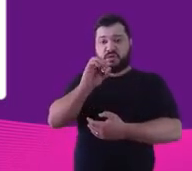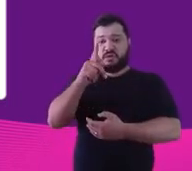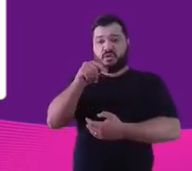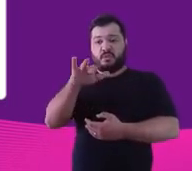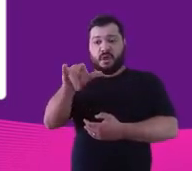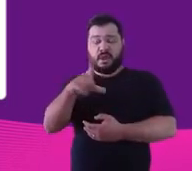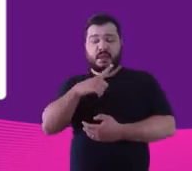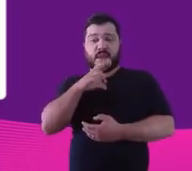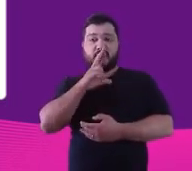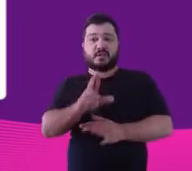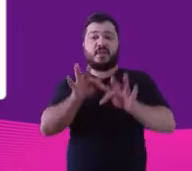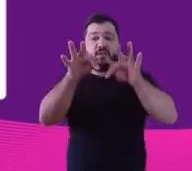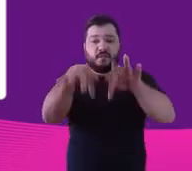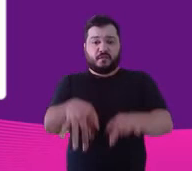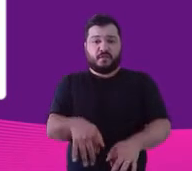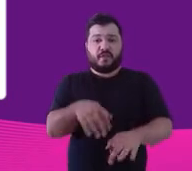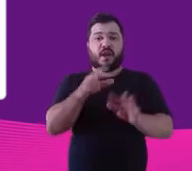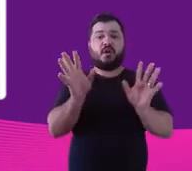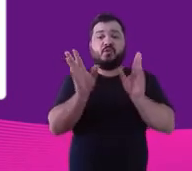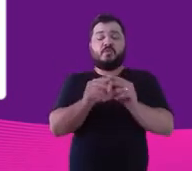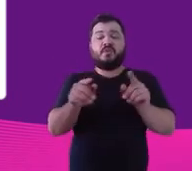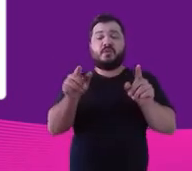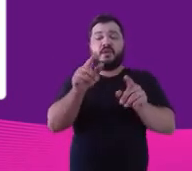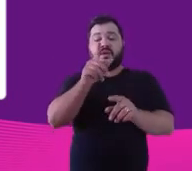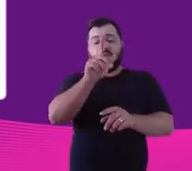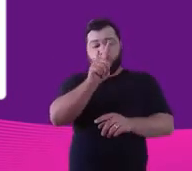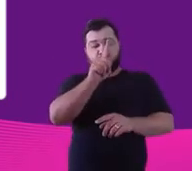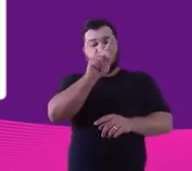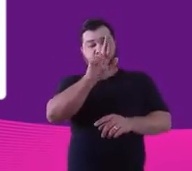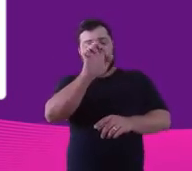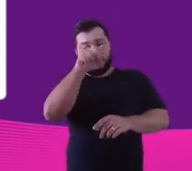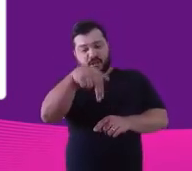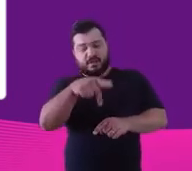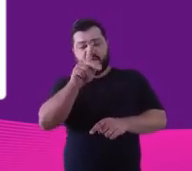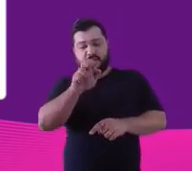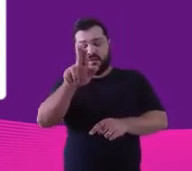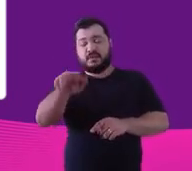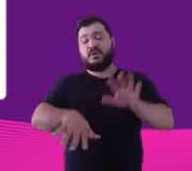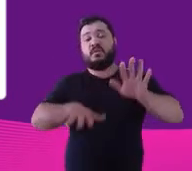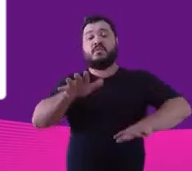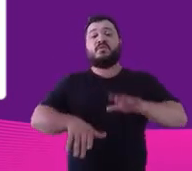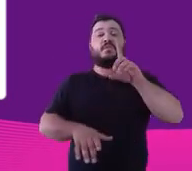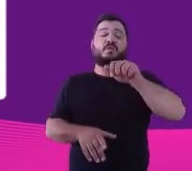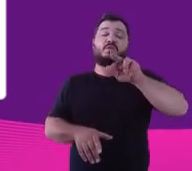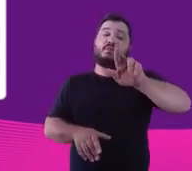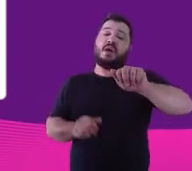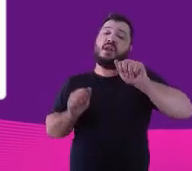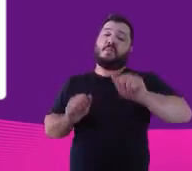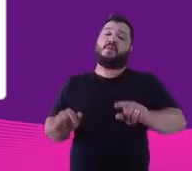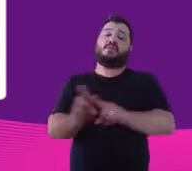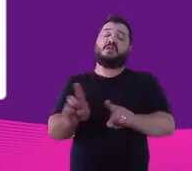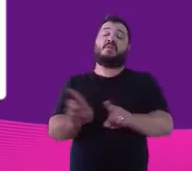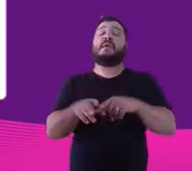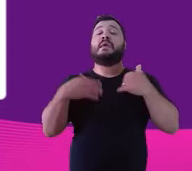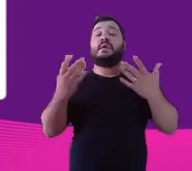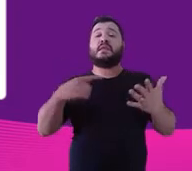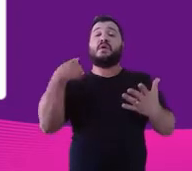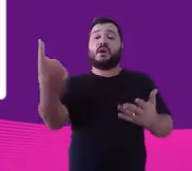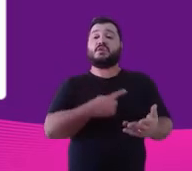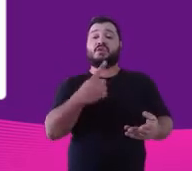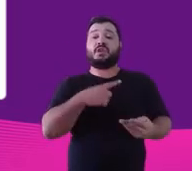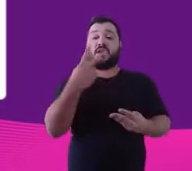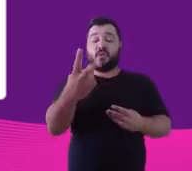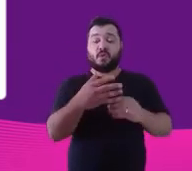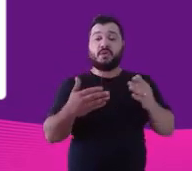recebeu o resultado final do curso de geométrico da VR de possa passar sem um estranho dos